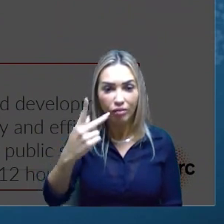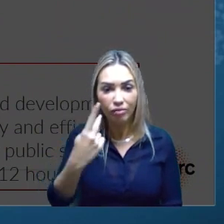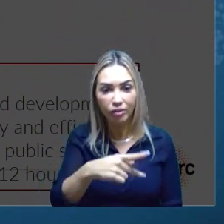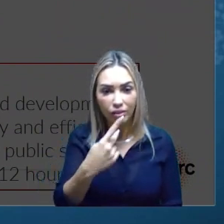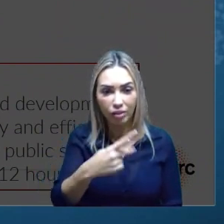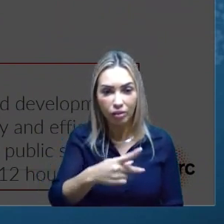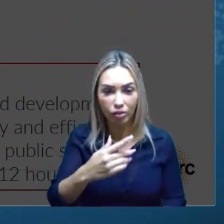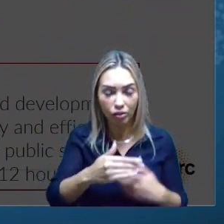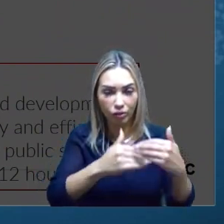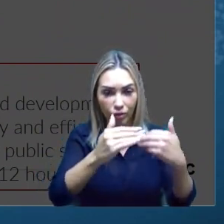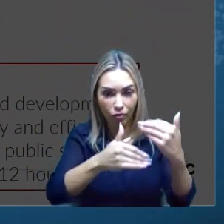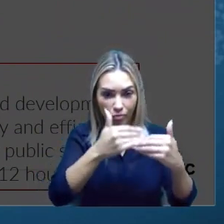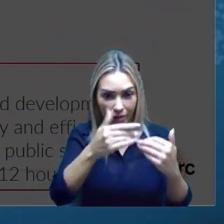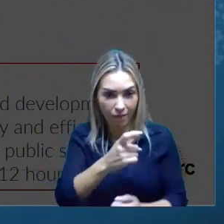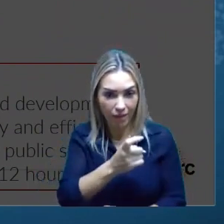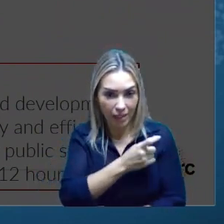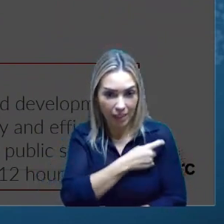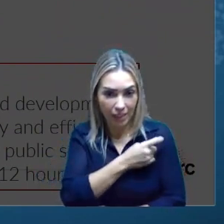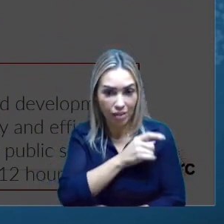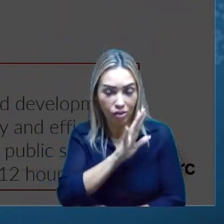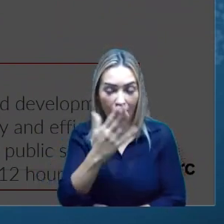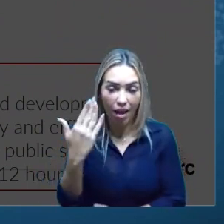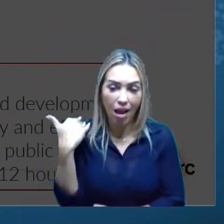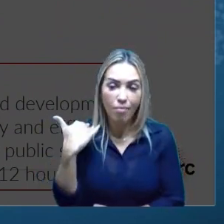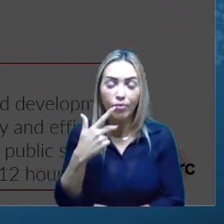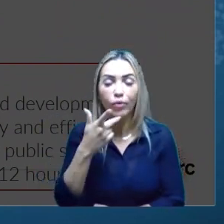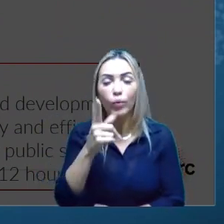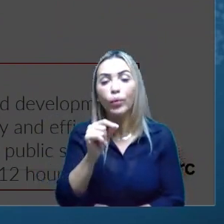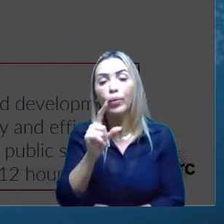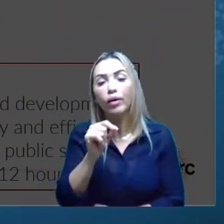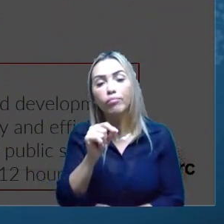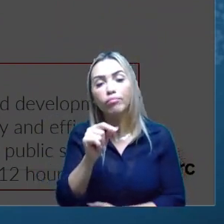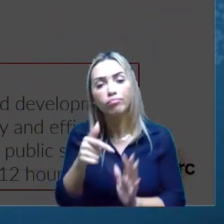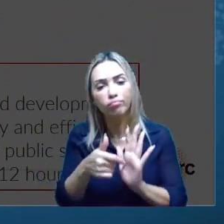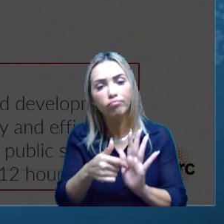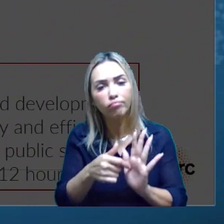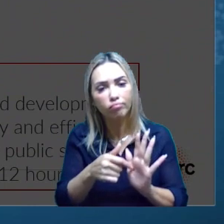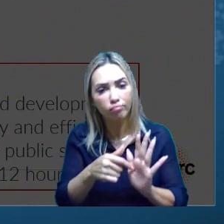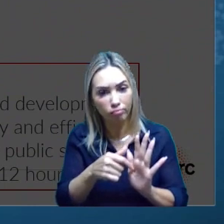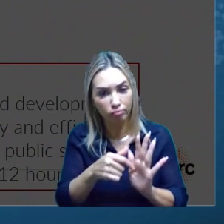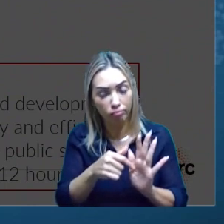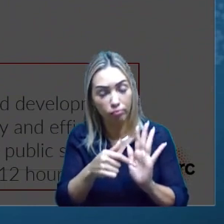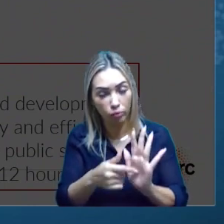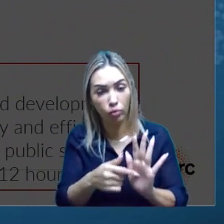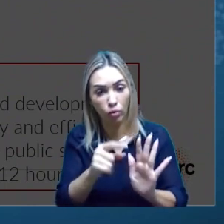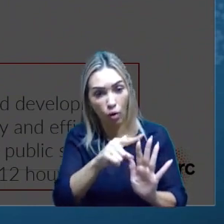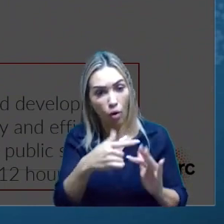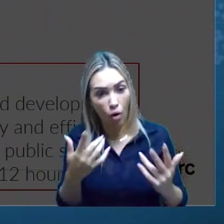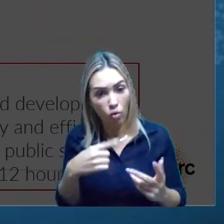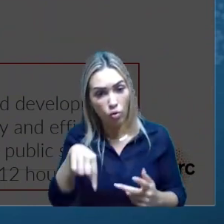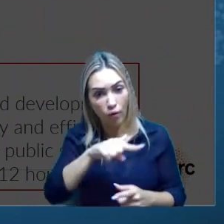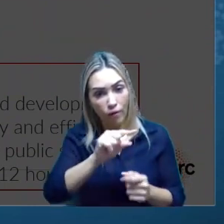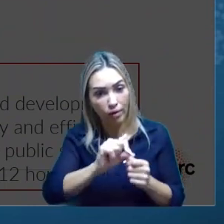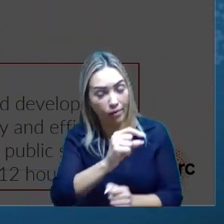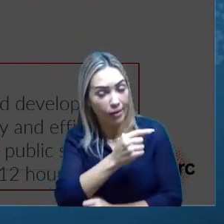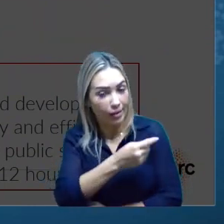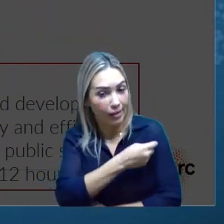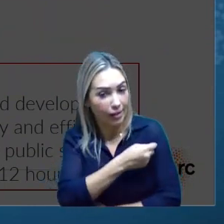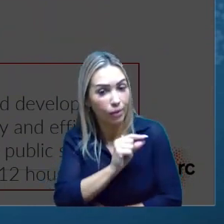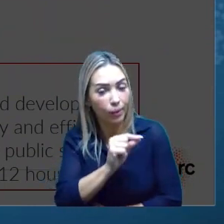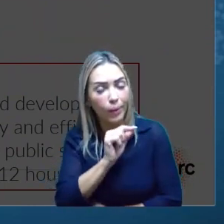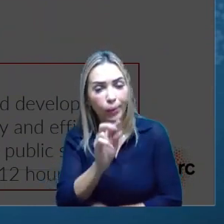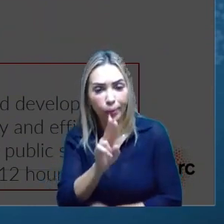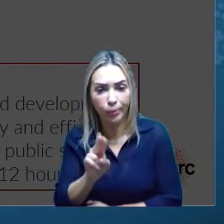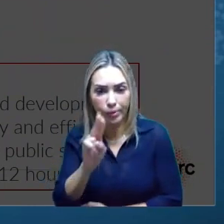do desenvolvimento da vacina naquela época ele abordou as companhias e disse: geralmente fazemos vacinas através